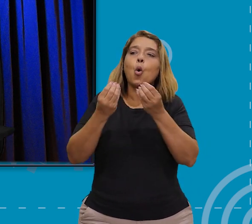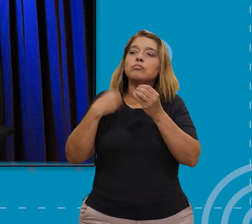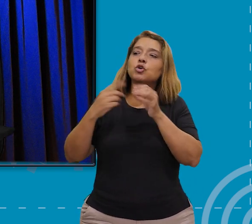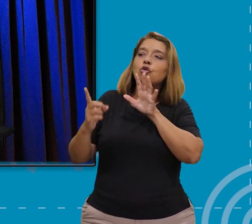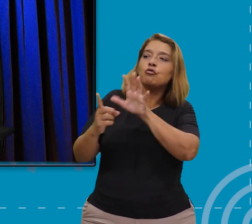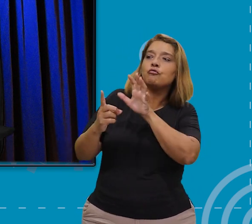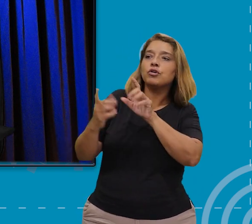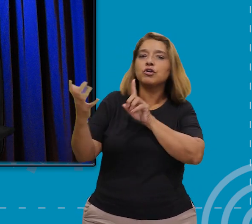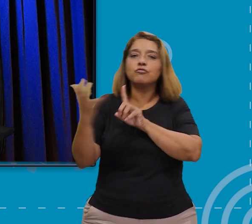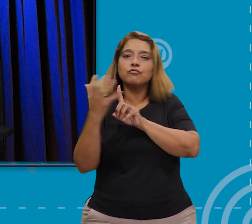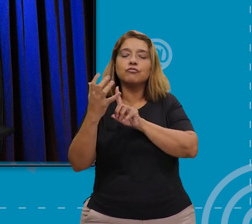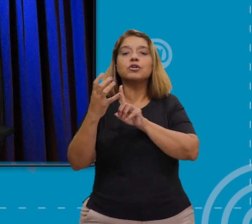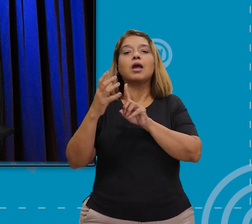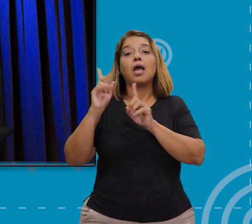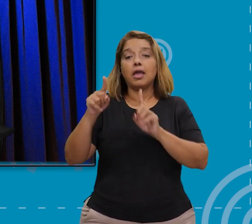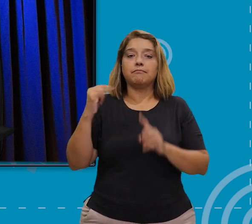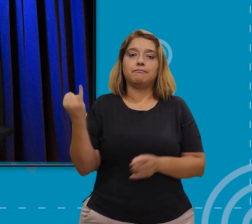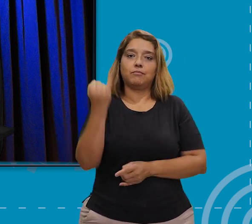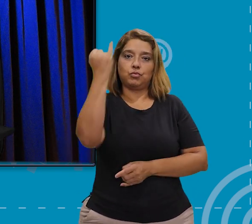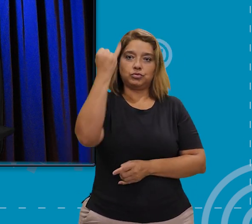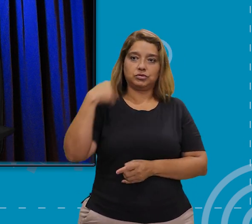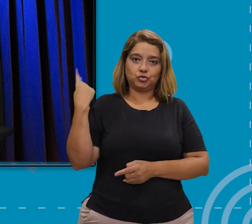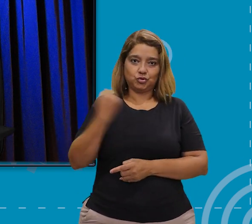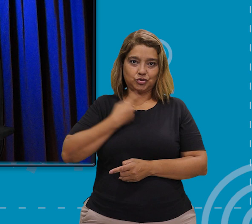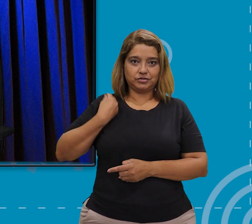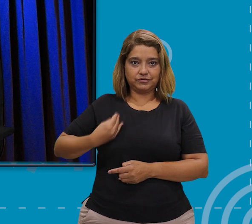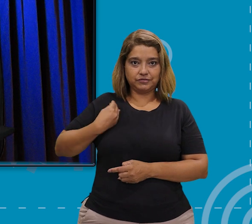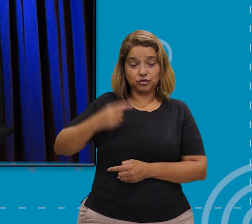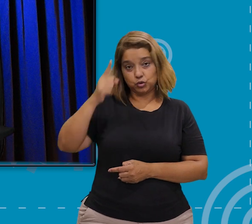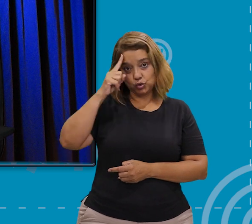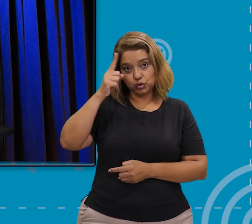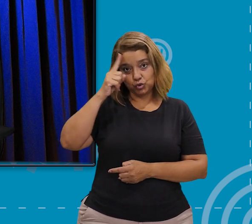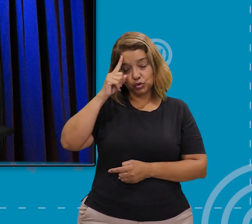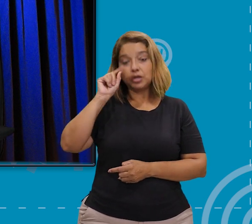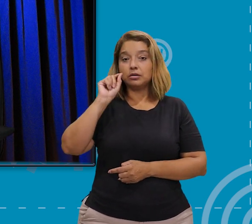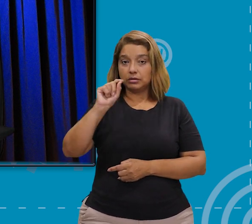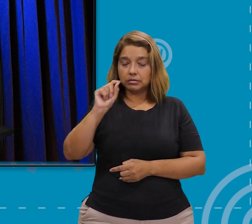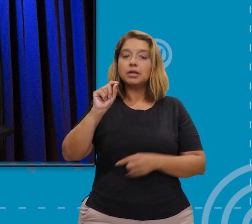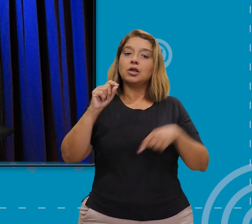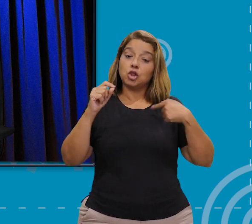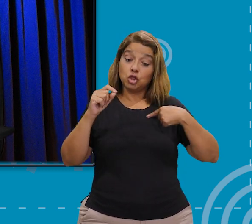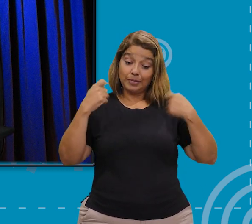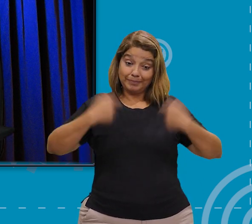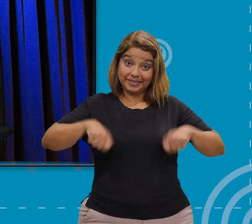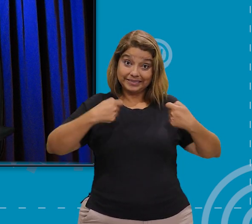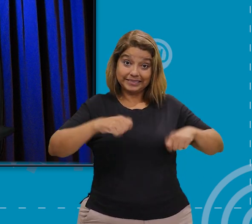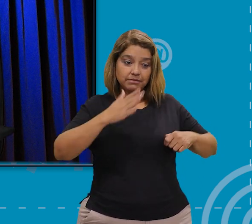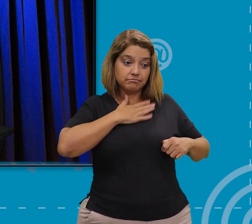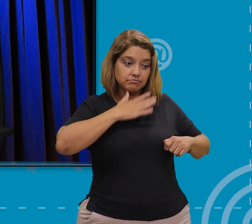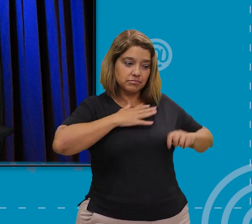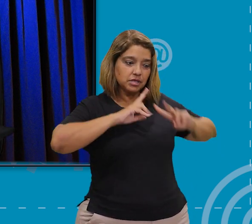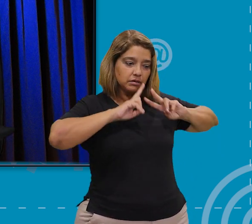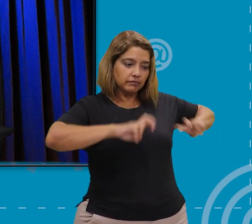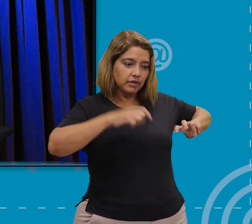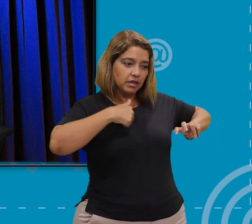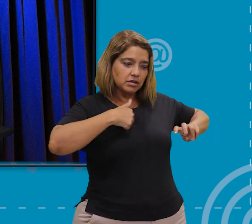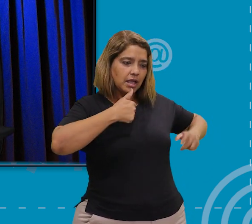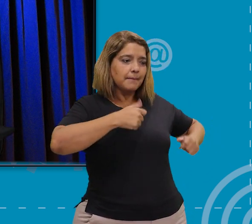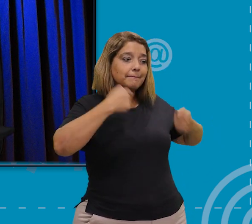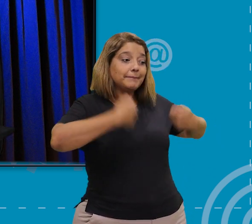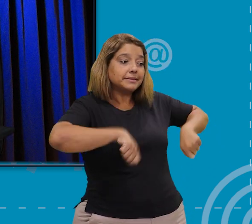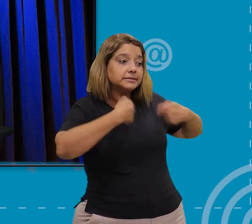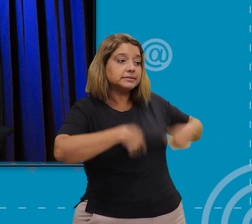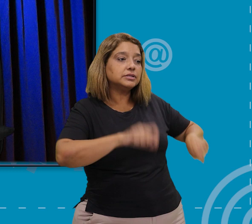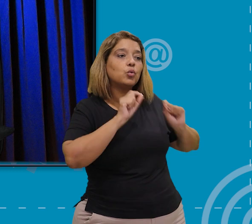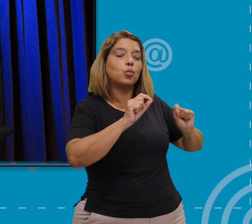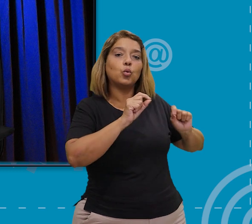que toda reação é em função de uma necessidade não atendida. Então, por isso é essencial identificar as